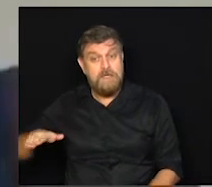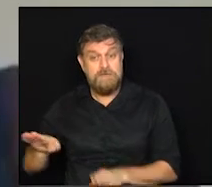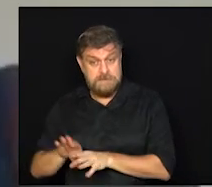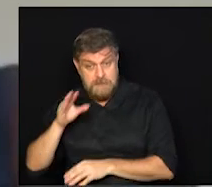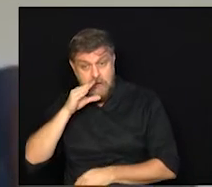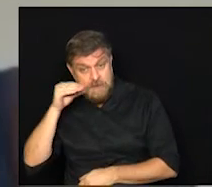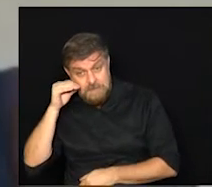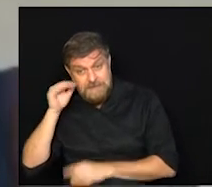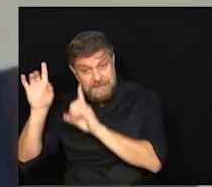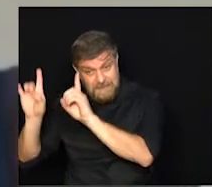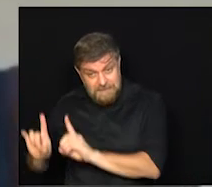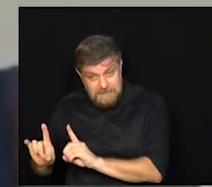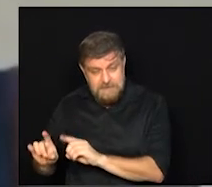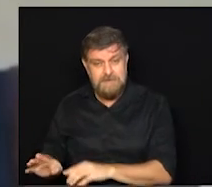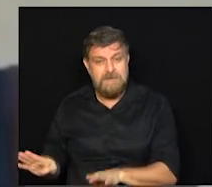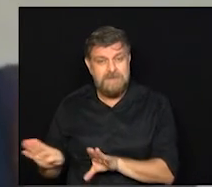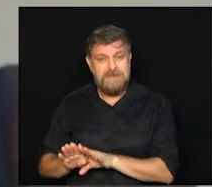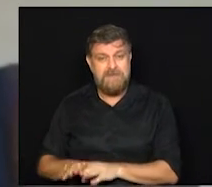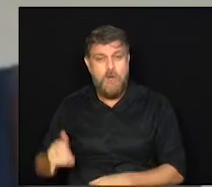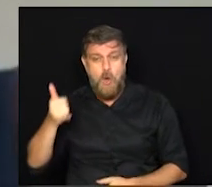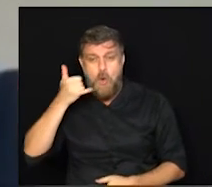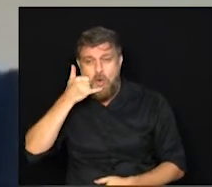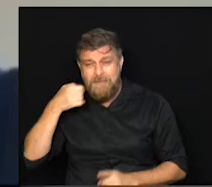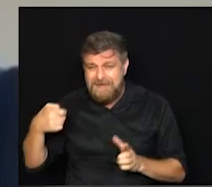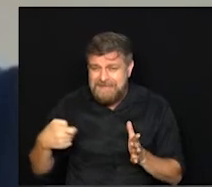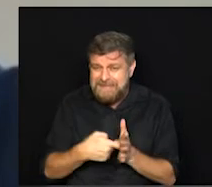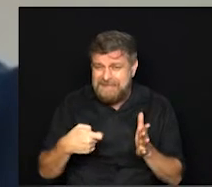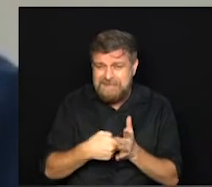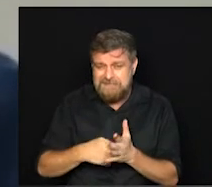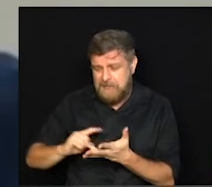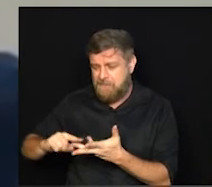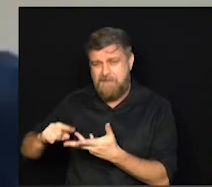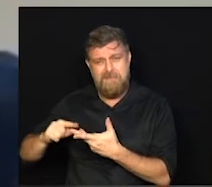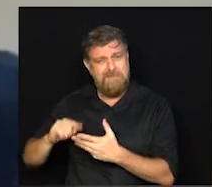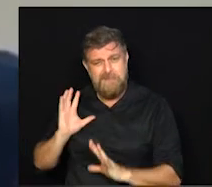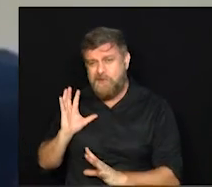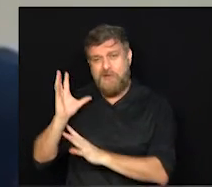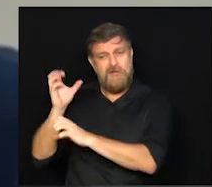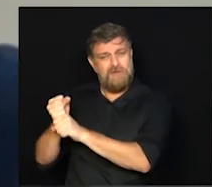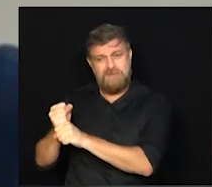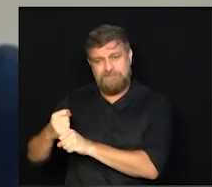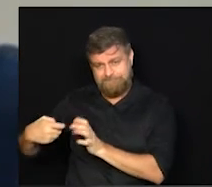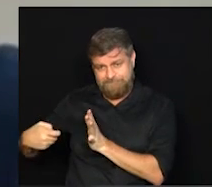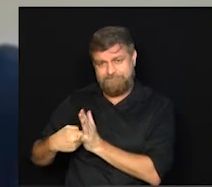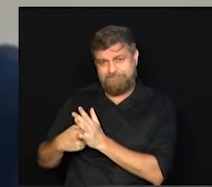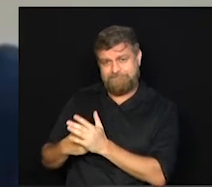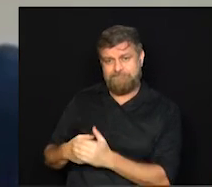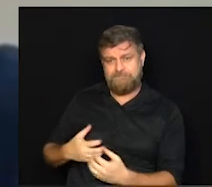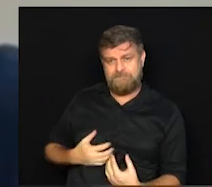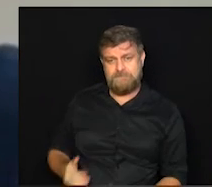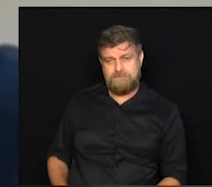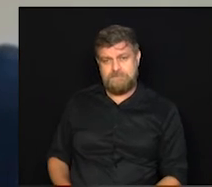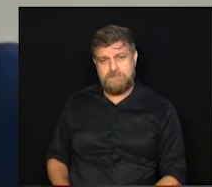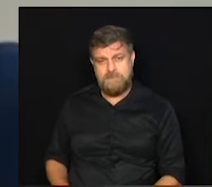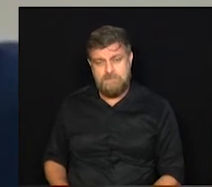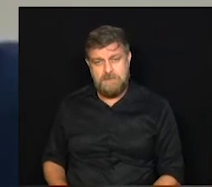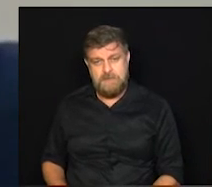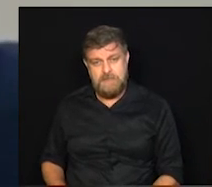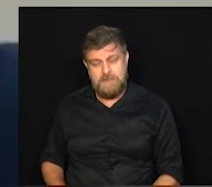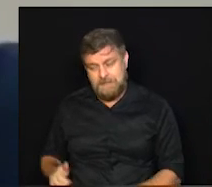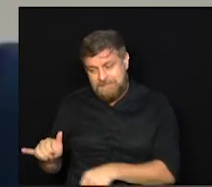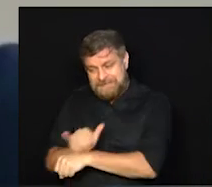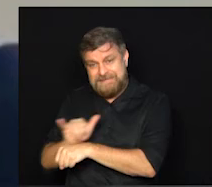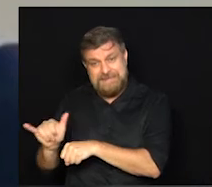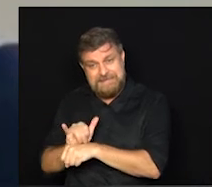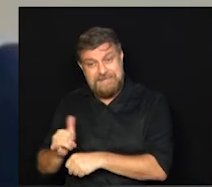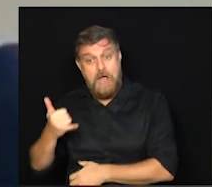com deficiência, mas o Disque Denúncia, ele atendia todo tipo de denúncia, né? E era um canal que eu